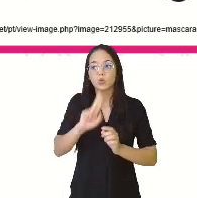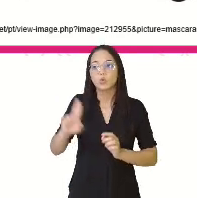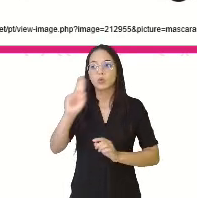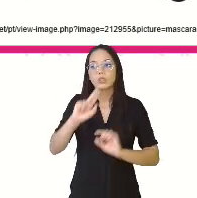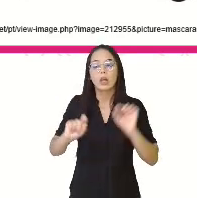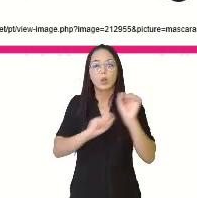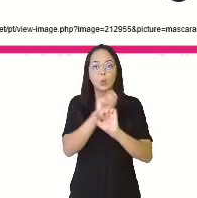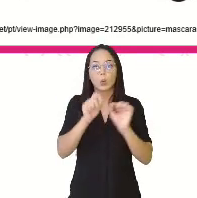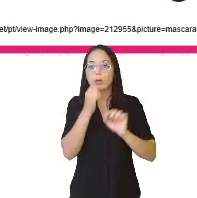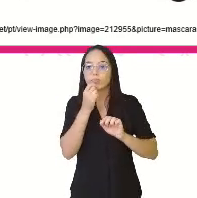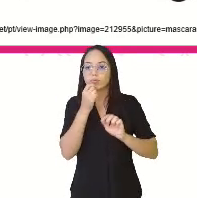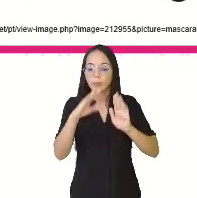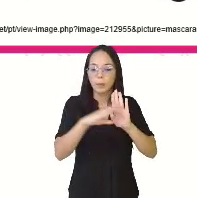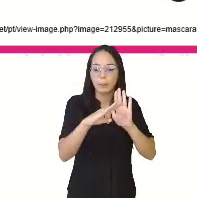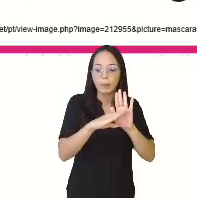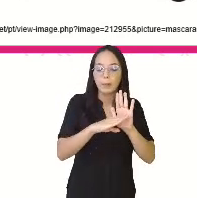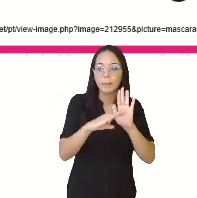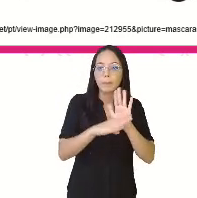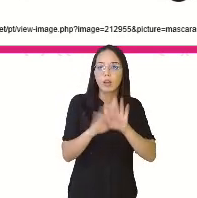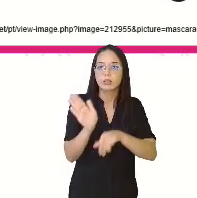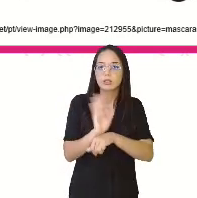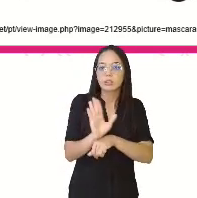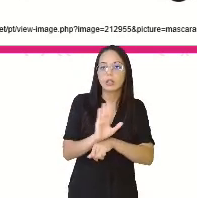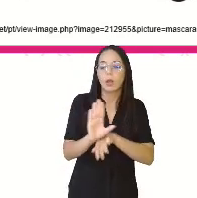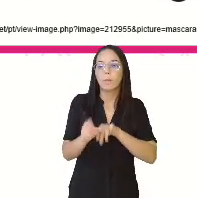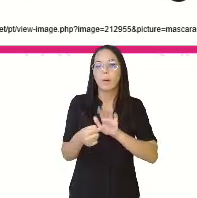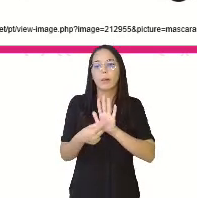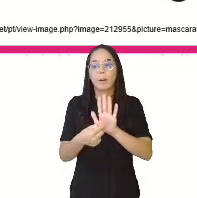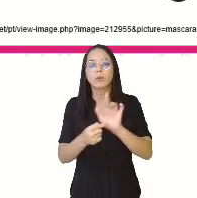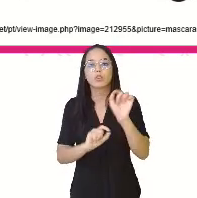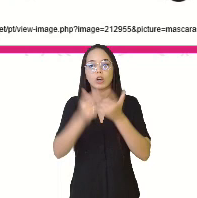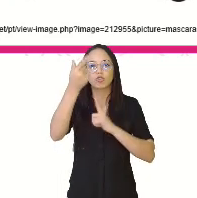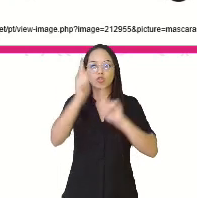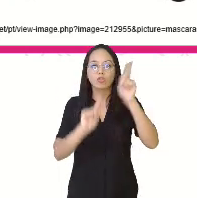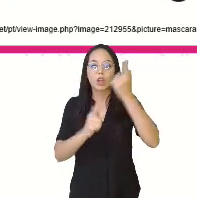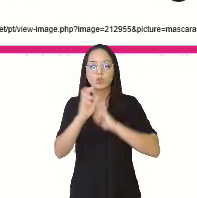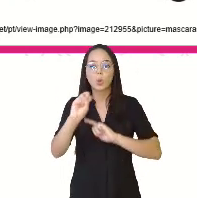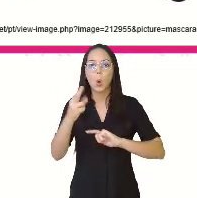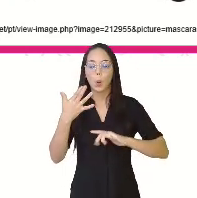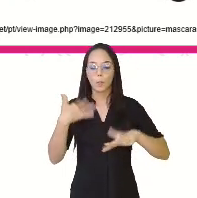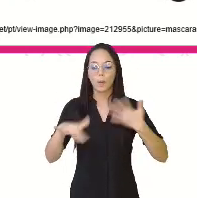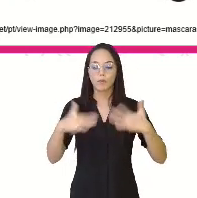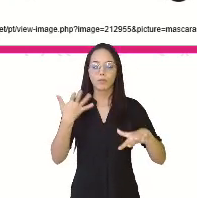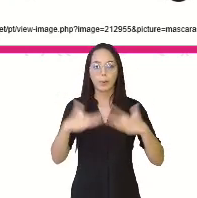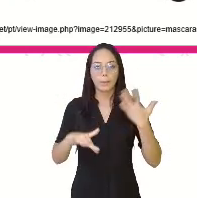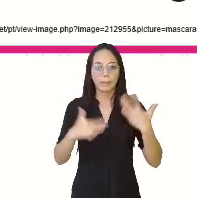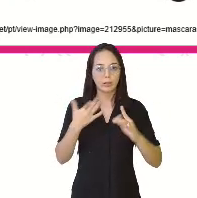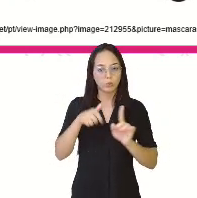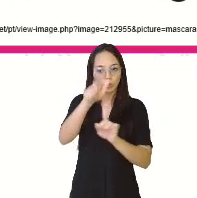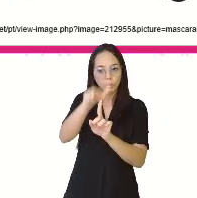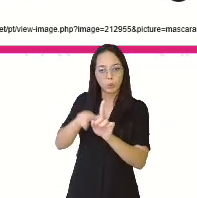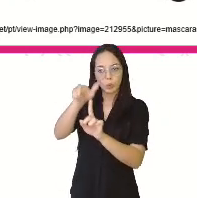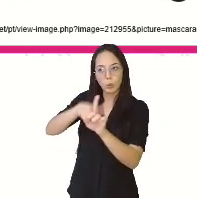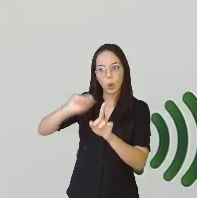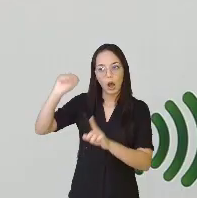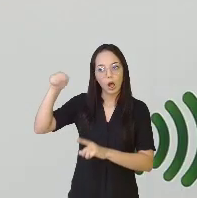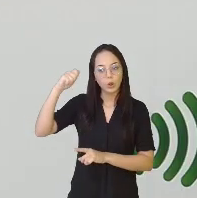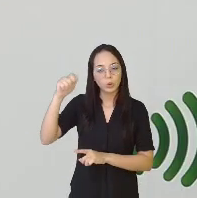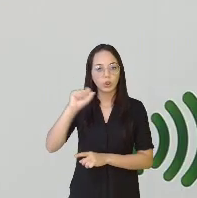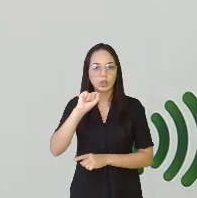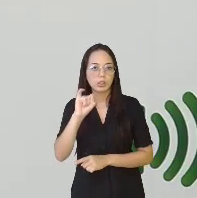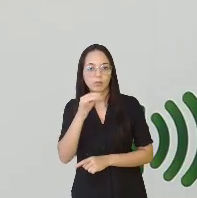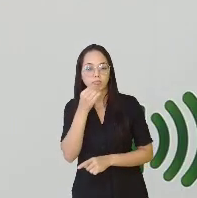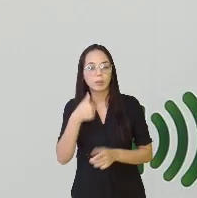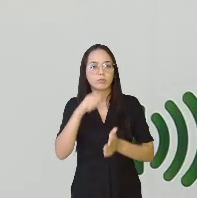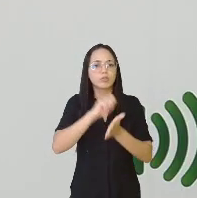roteiros de cinema ou teatro para indicar gestos ou movimento dos atores. Por exemplo, se você vai